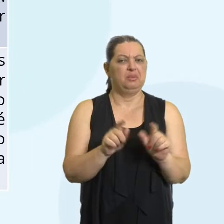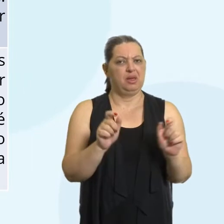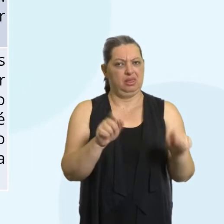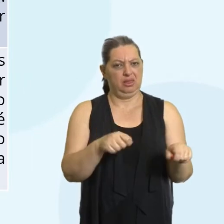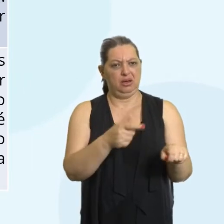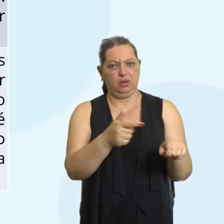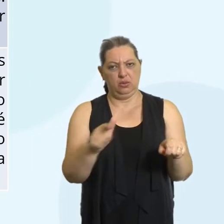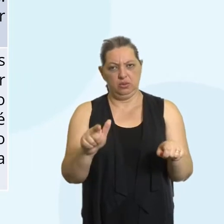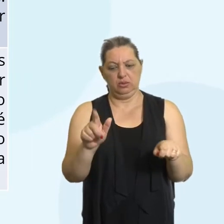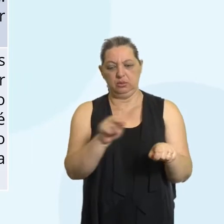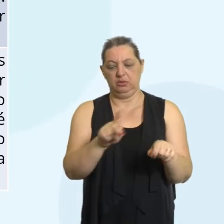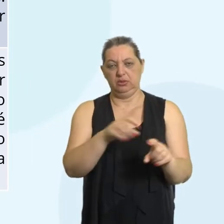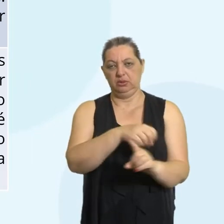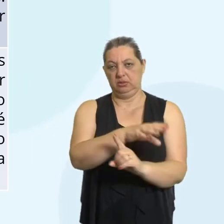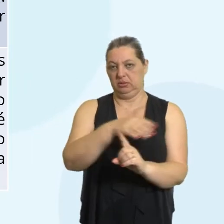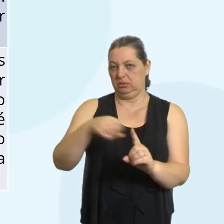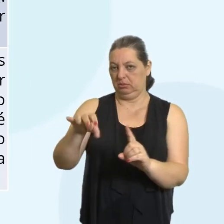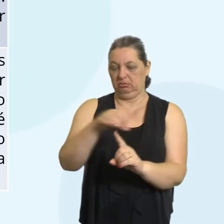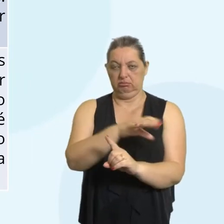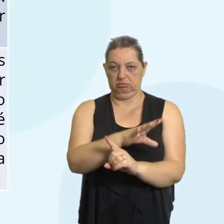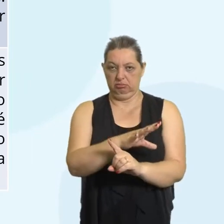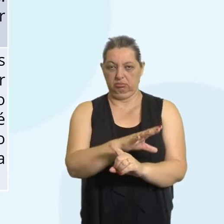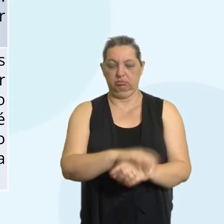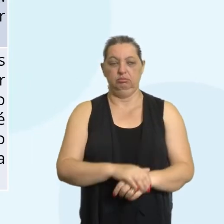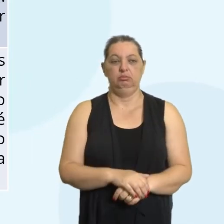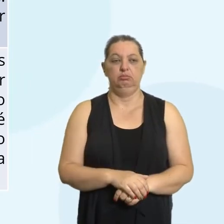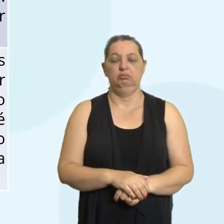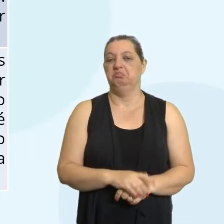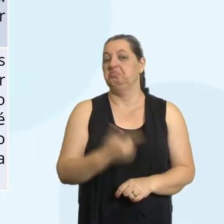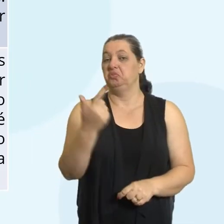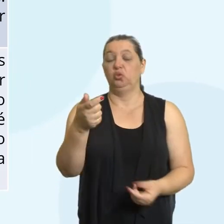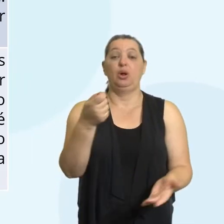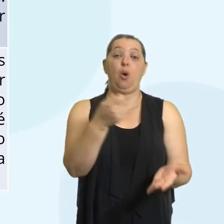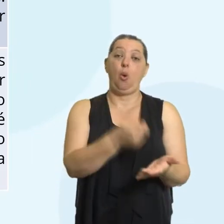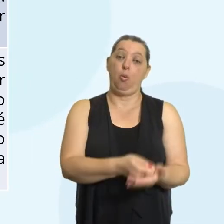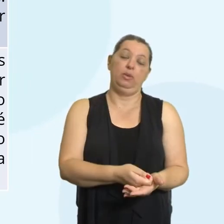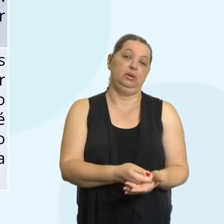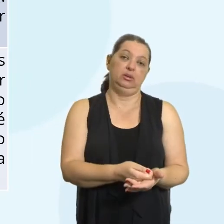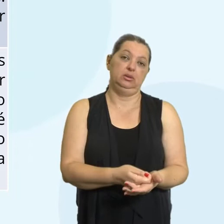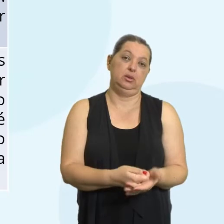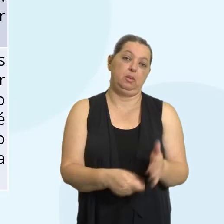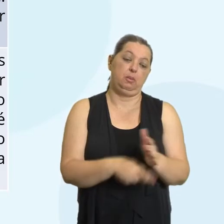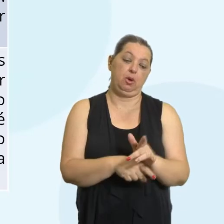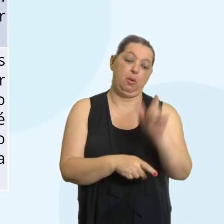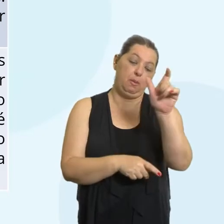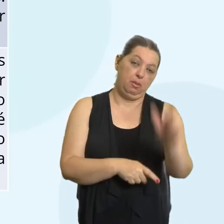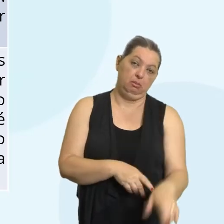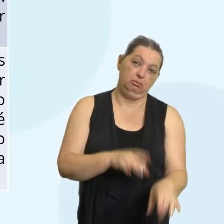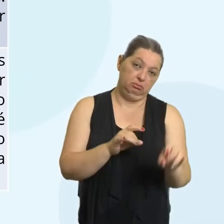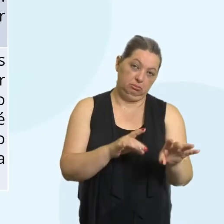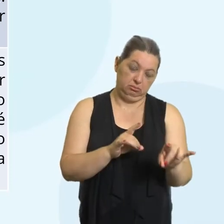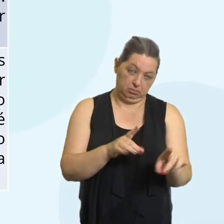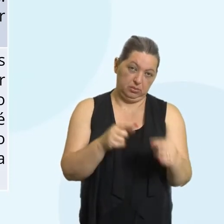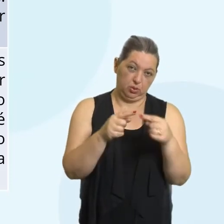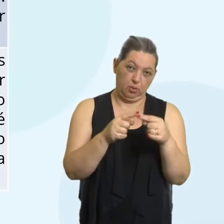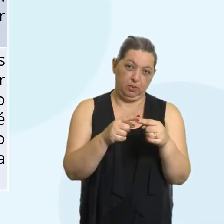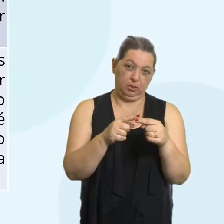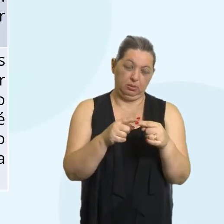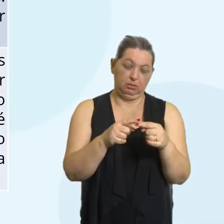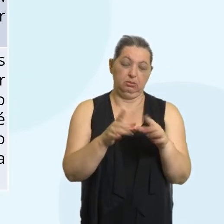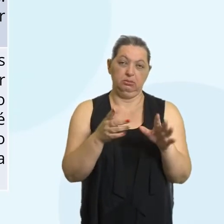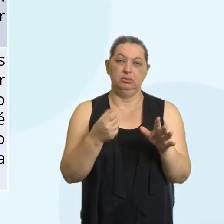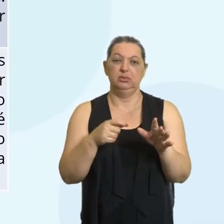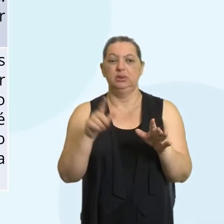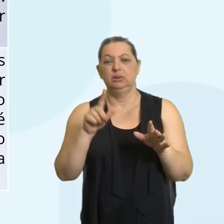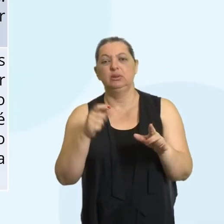professores mediar em aula não tem tanto essa obrigação de ser o professor específico tá claro se o